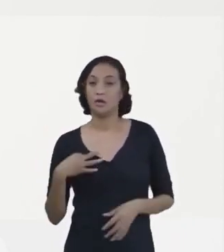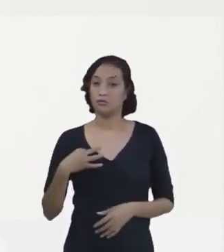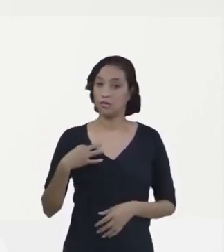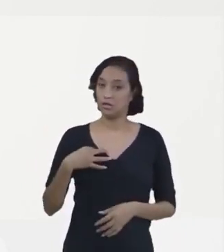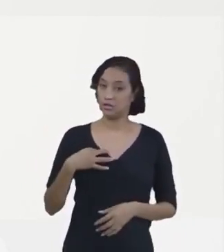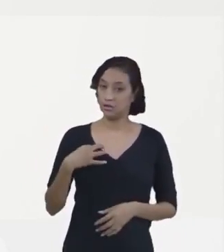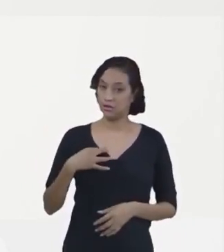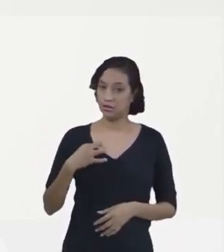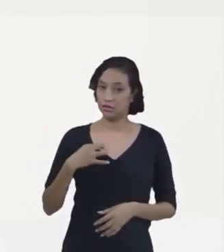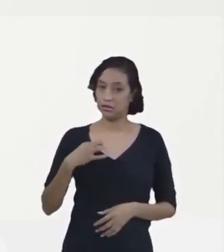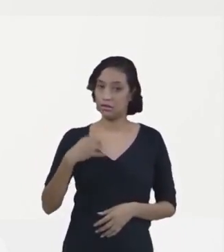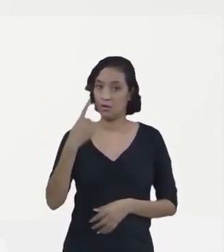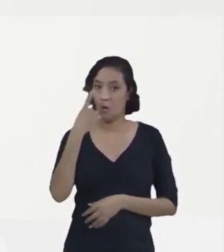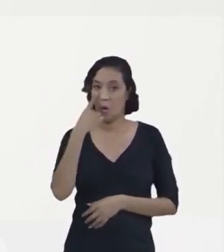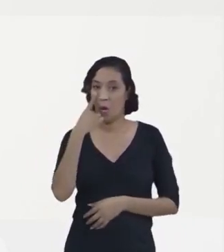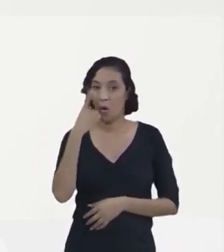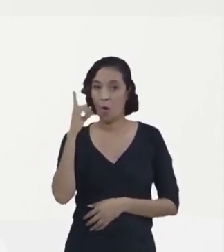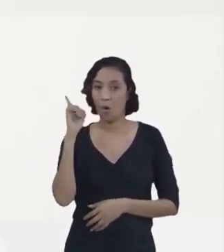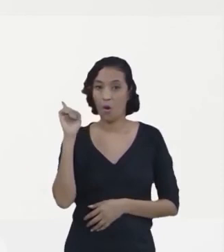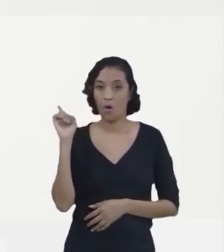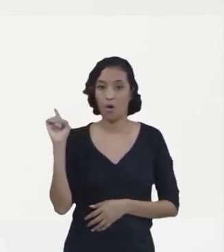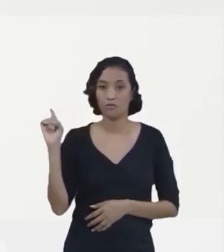Tecido. Olha o tecido aqui.